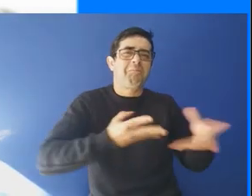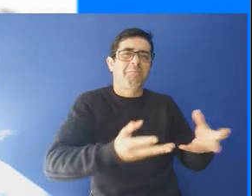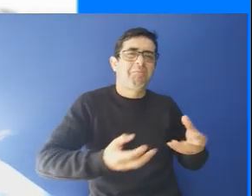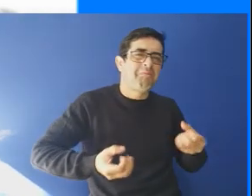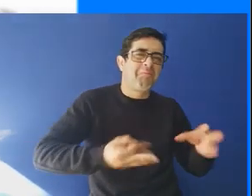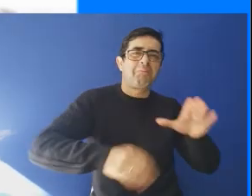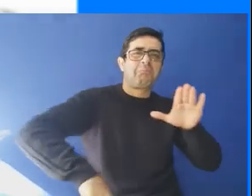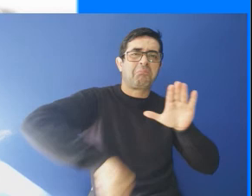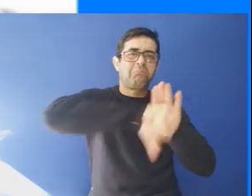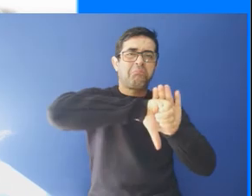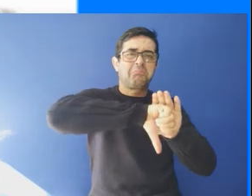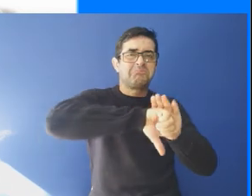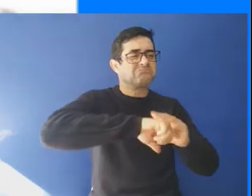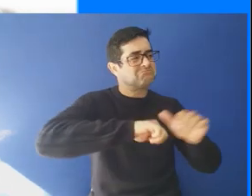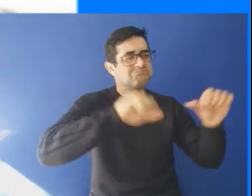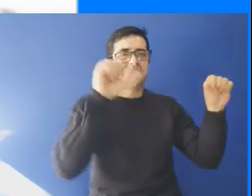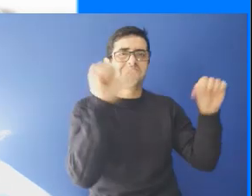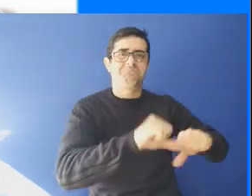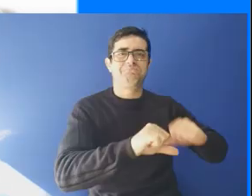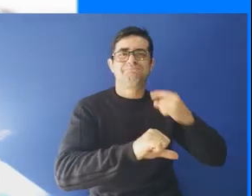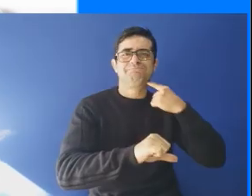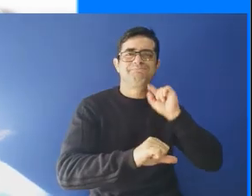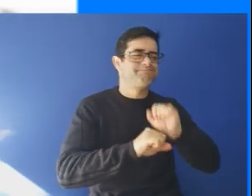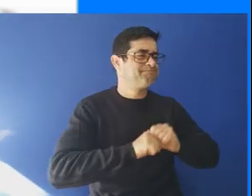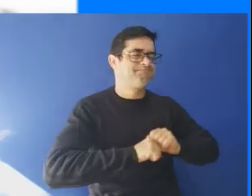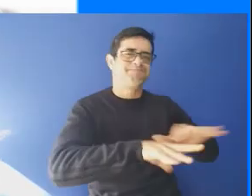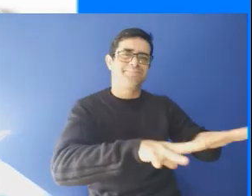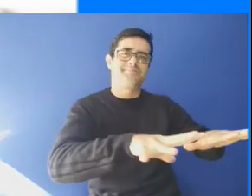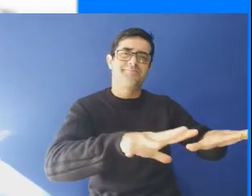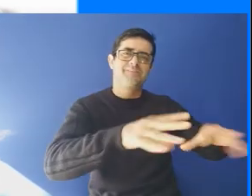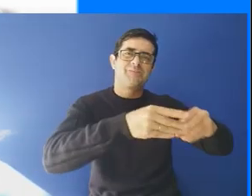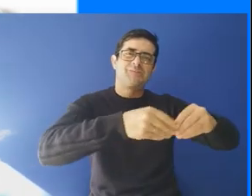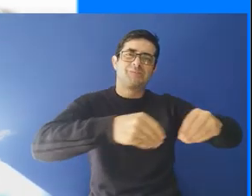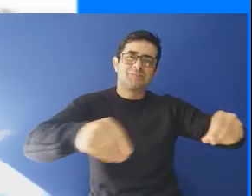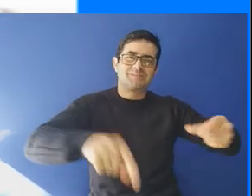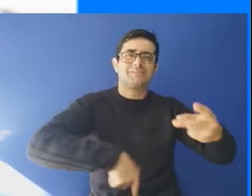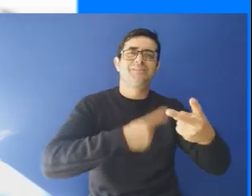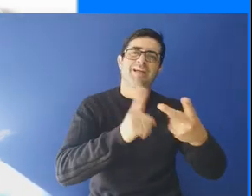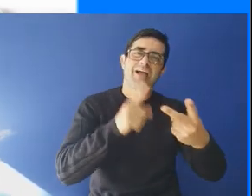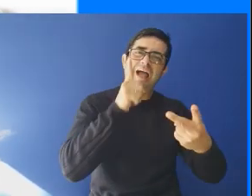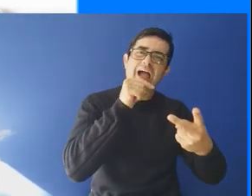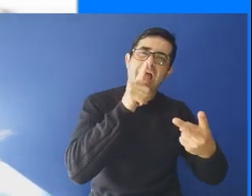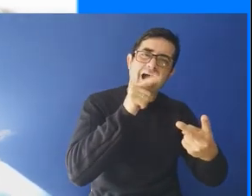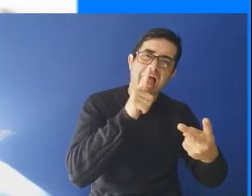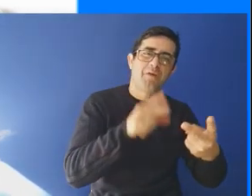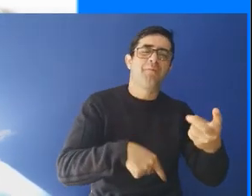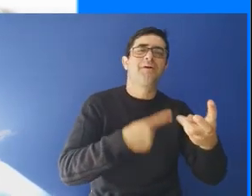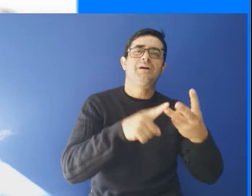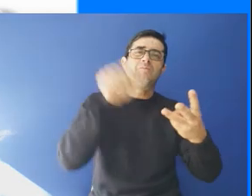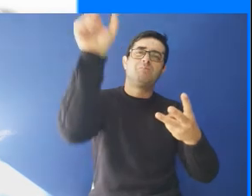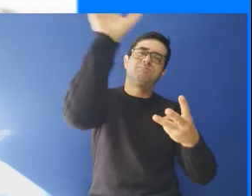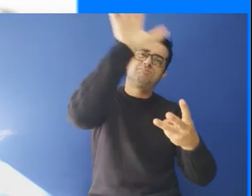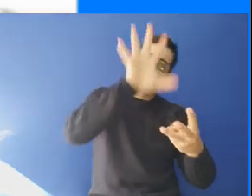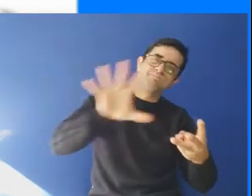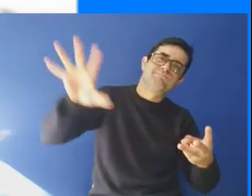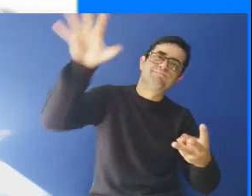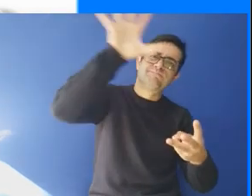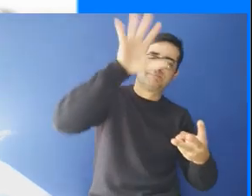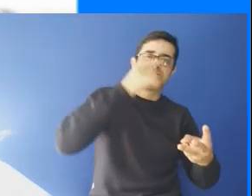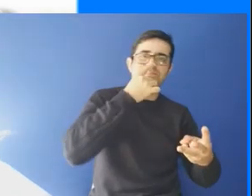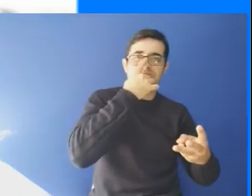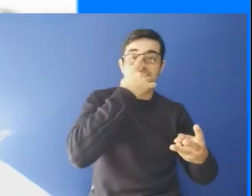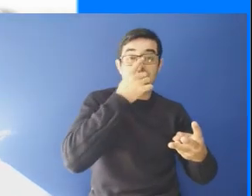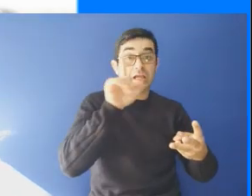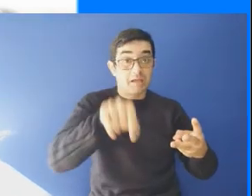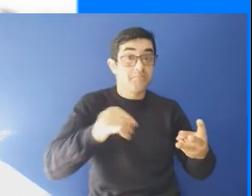descartados, contaminando não apenas o solo, mas como a gente já viu aqui, a água e também a atmosfera. Então é importante que a